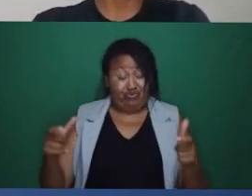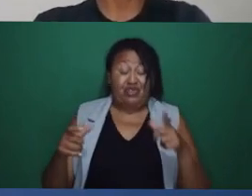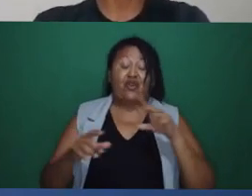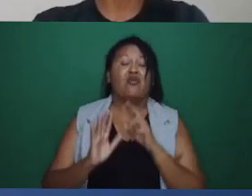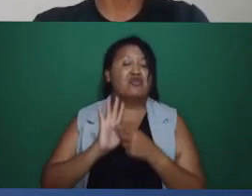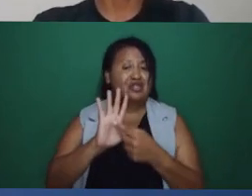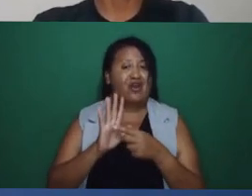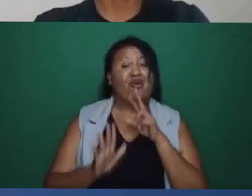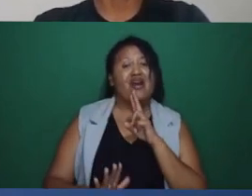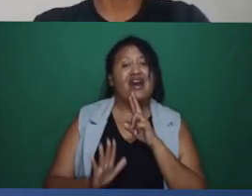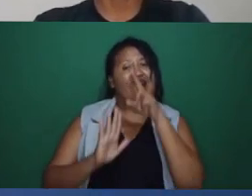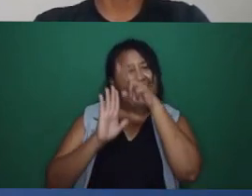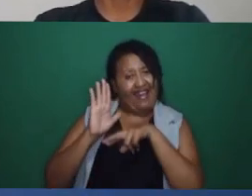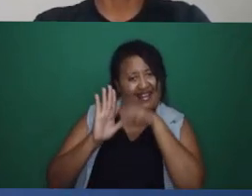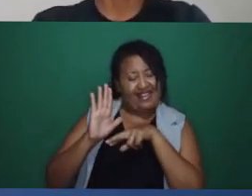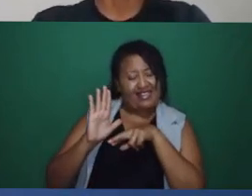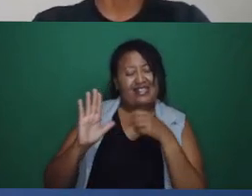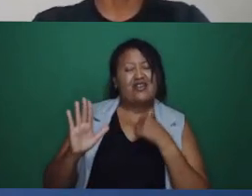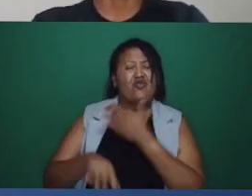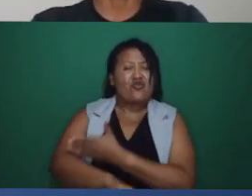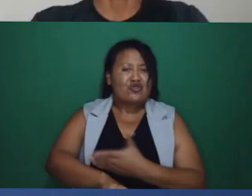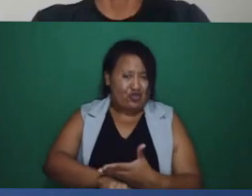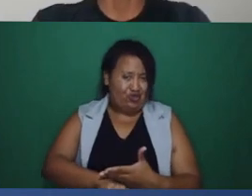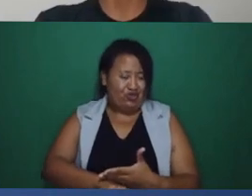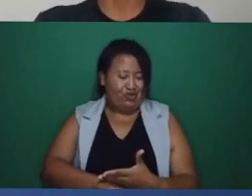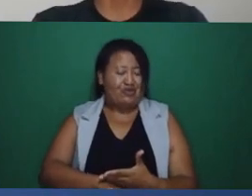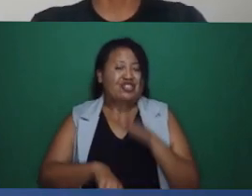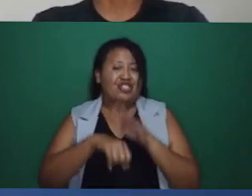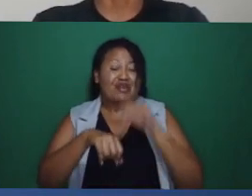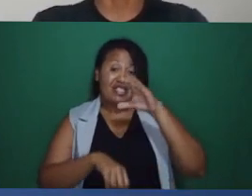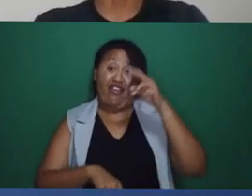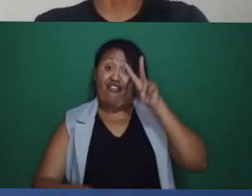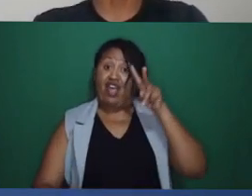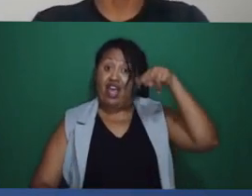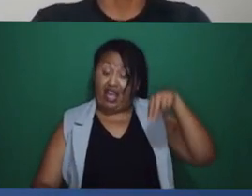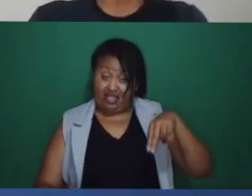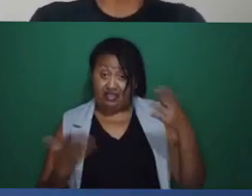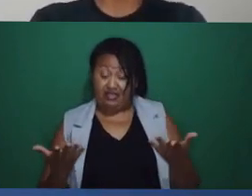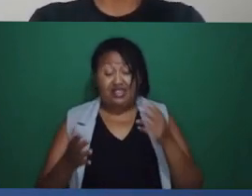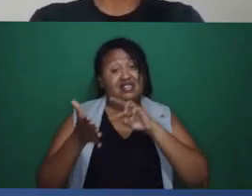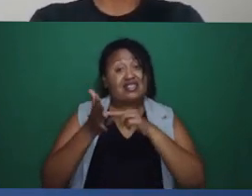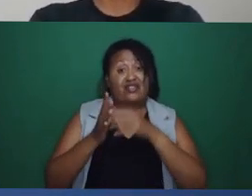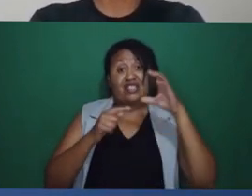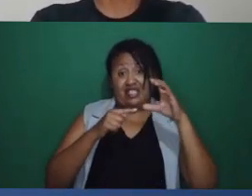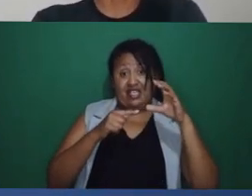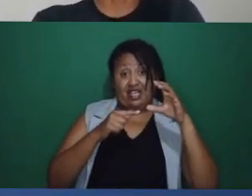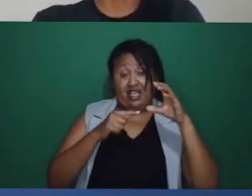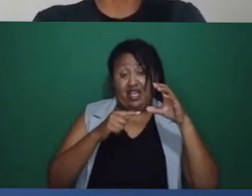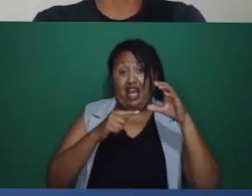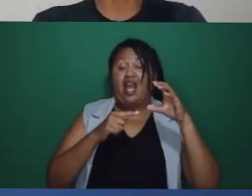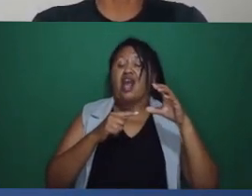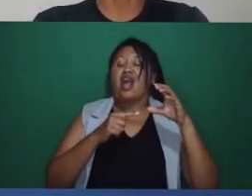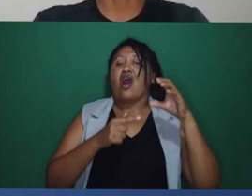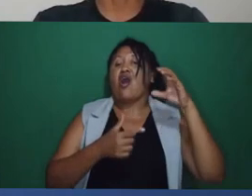regrinha que eu costumo chamar de cvm O que é o cvm esse ser significa conta quando eu falo